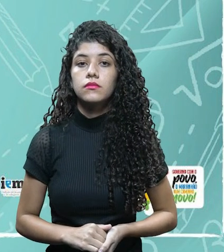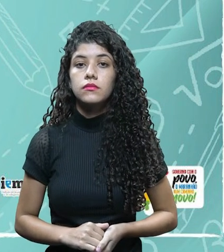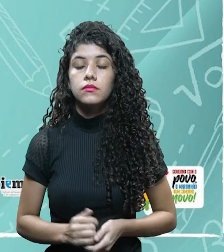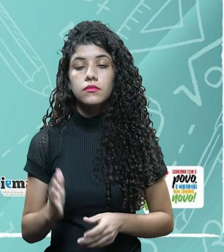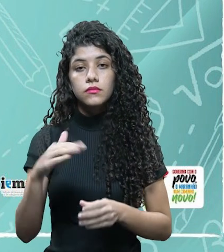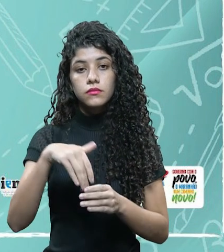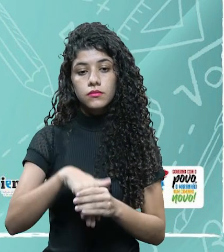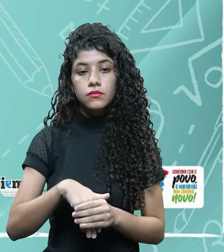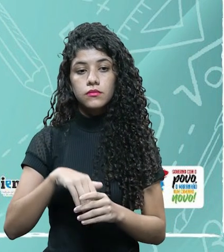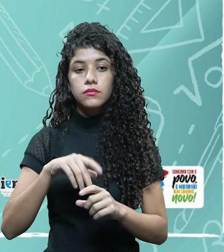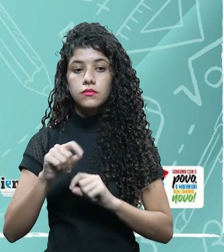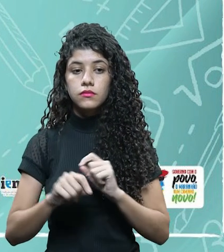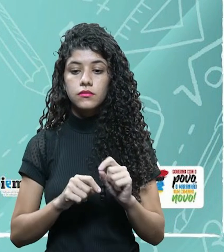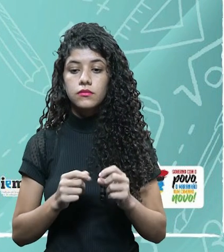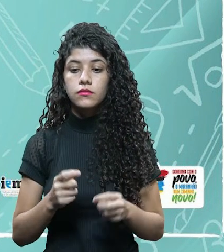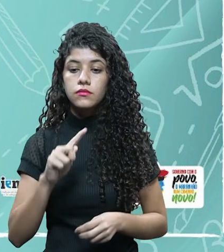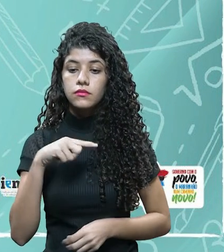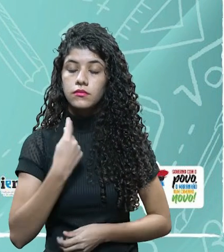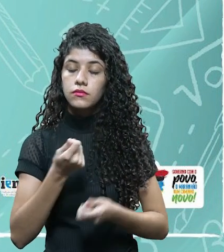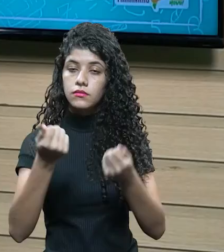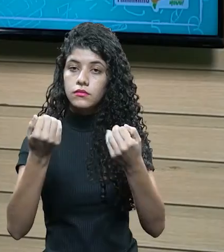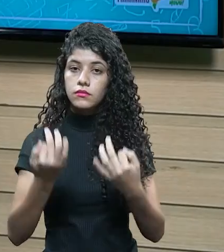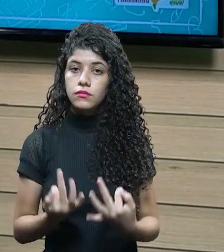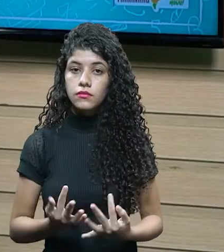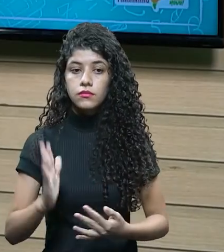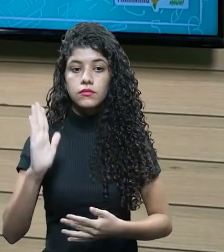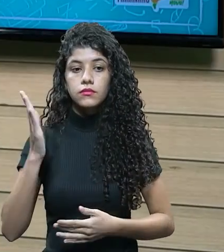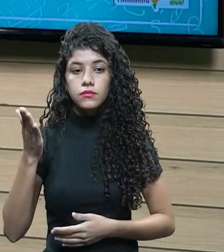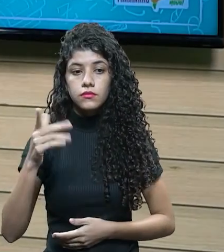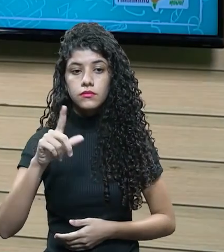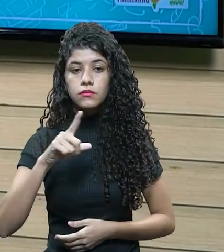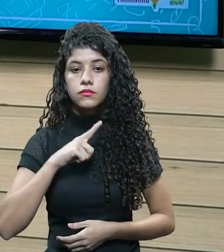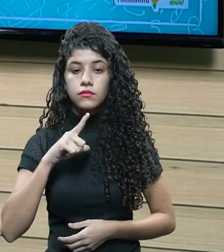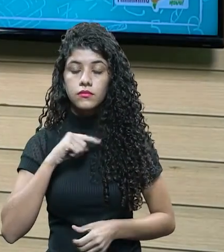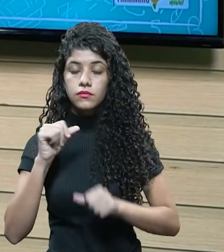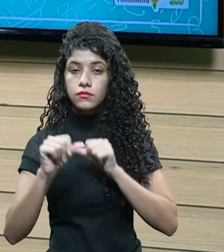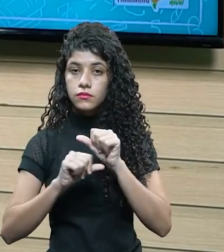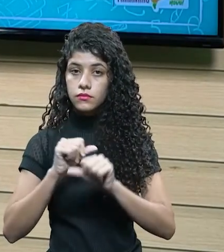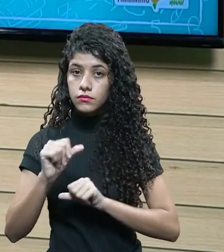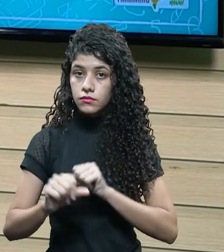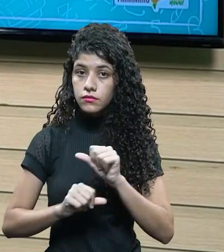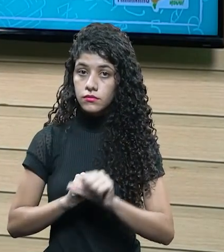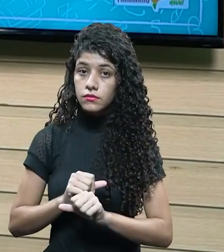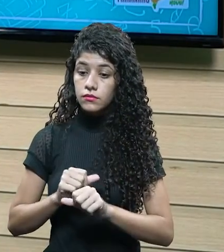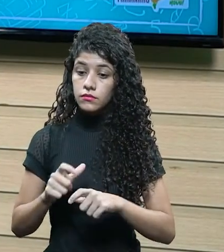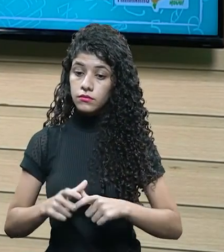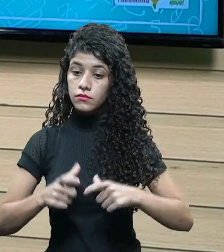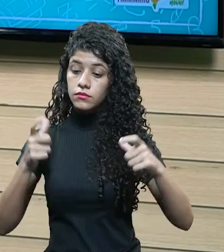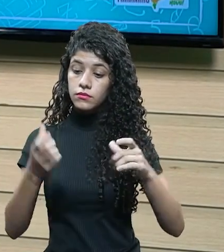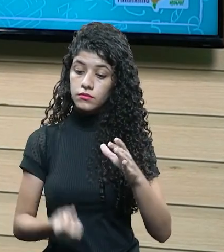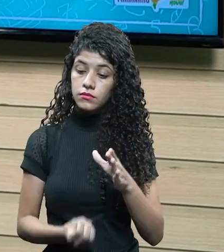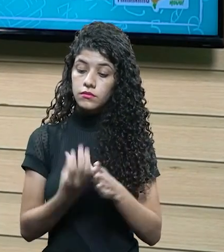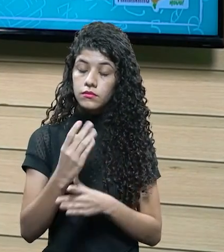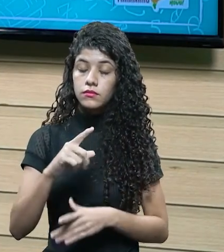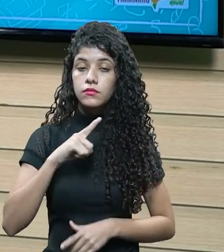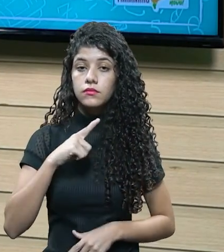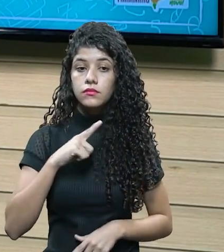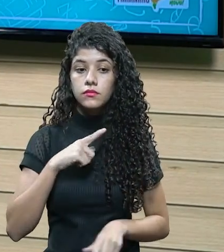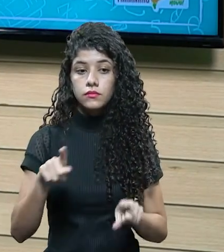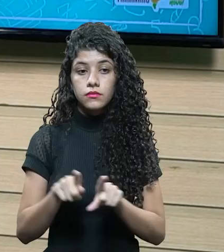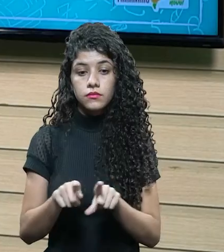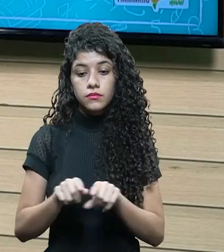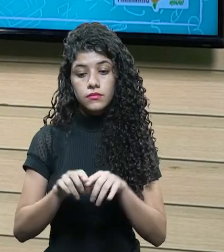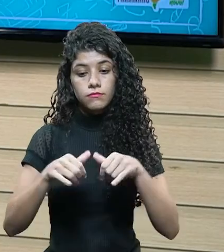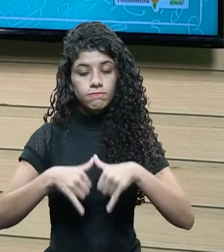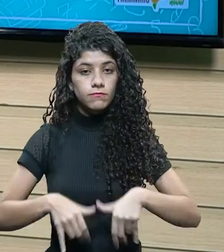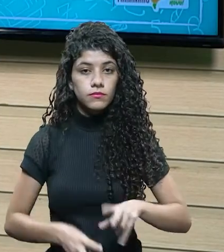venda oscilatória dentro de certos alcances, que foi o que nós falamos ainda há pouco. Tem os custos que vão variar de acordo com o volume de